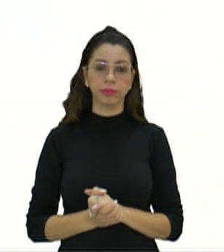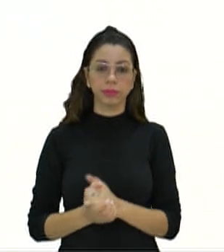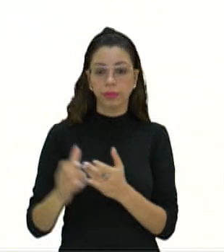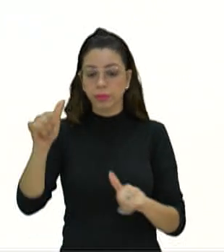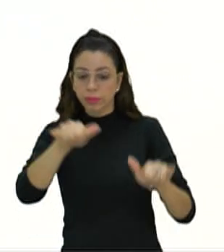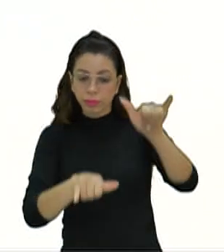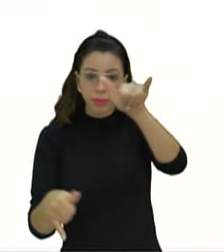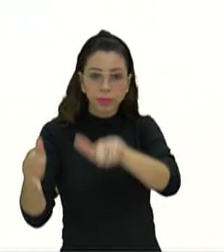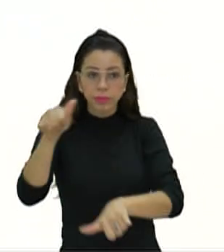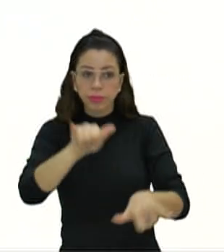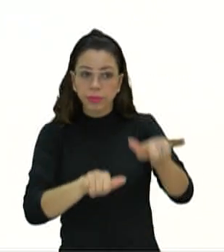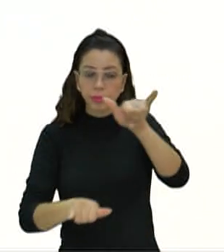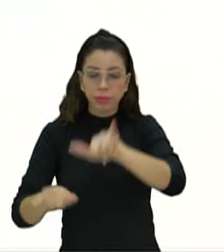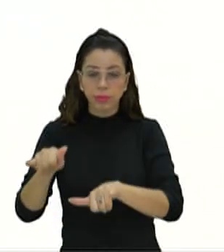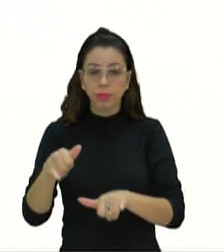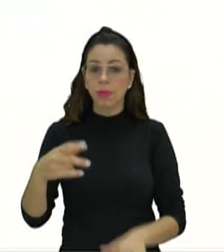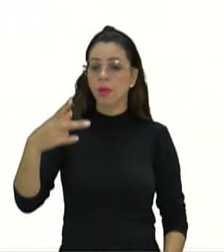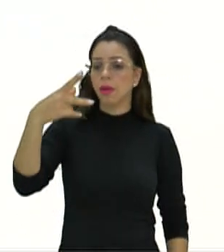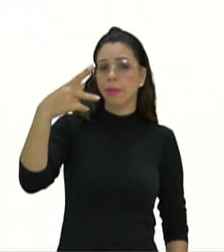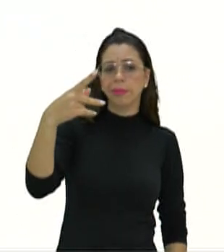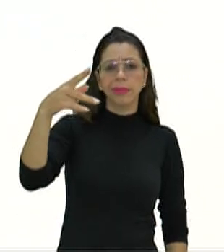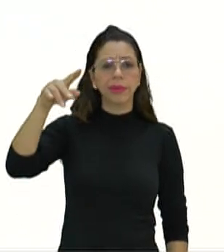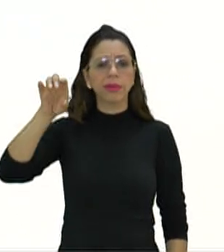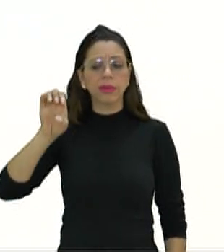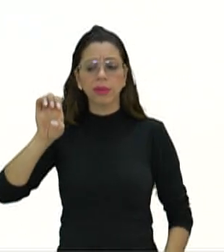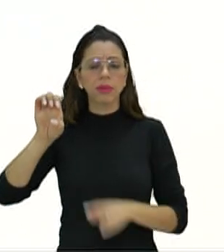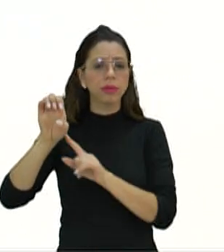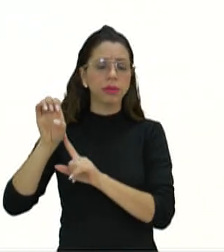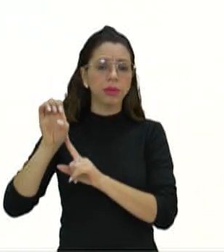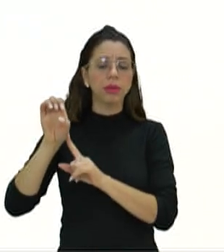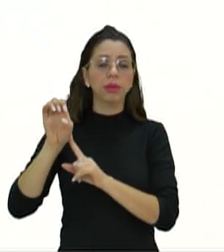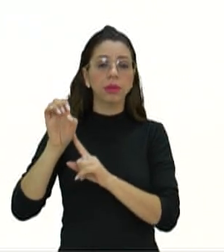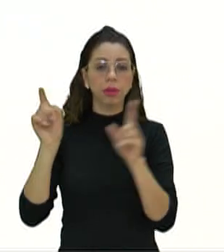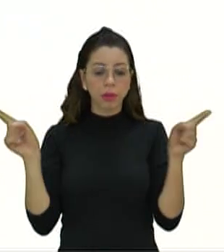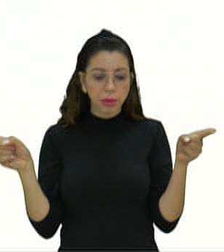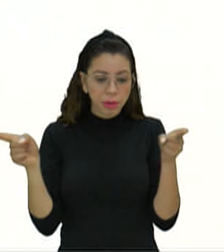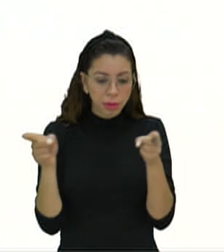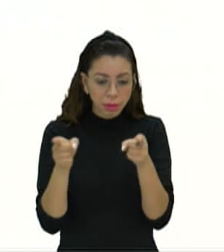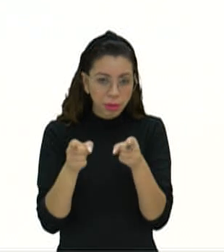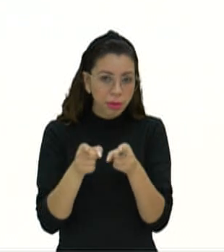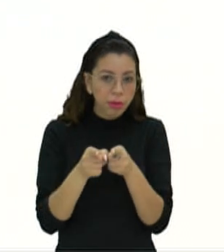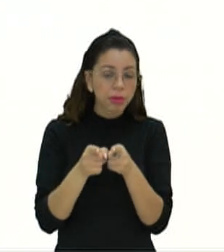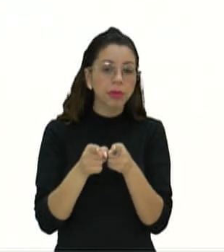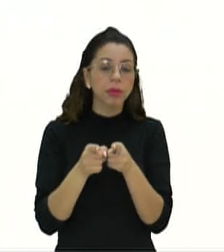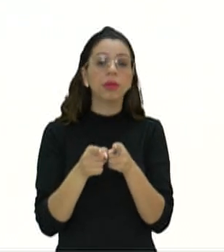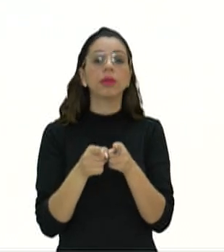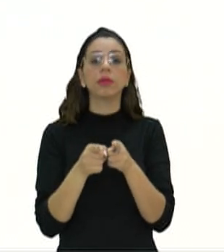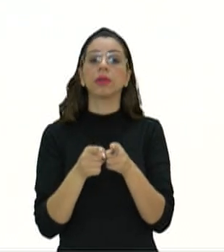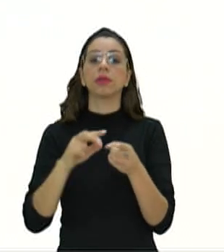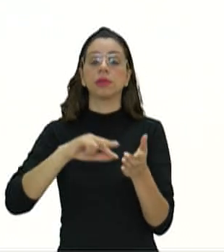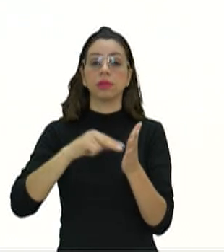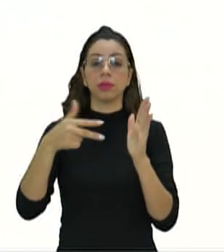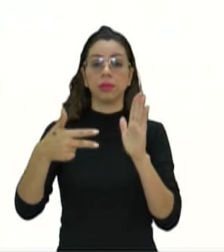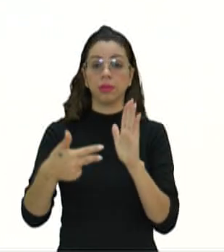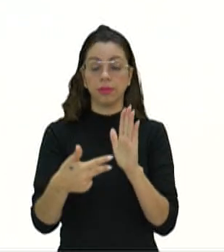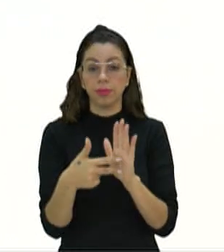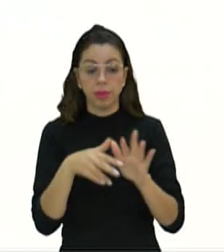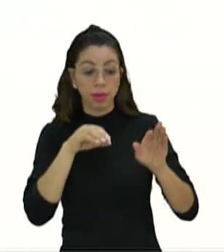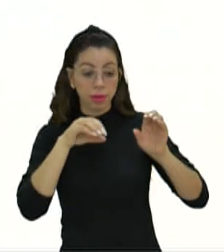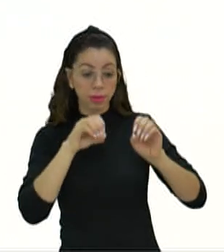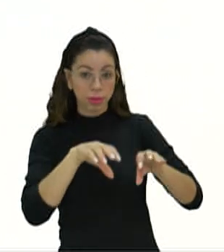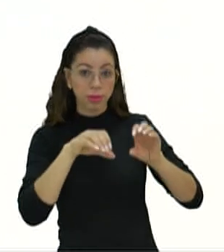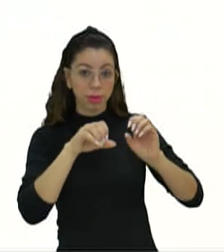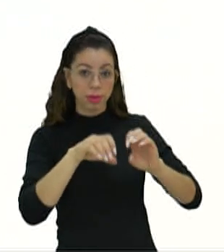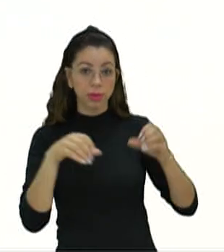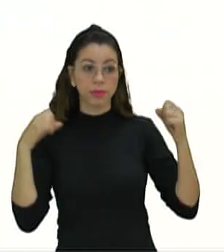química. PE, na verdade, ele é uma abreviação de Physical Education, que seria educação